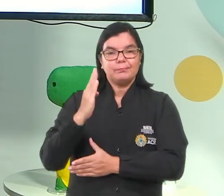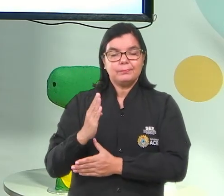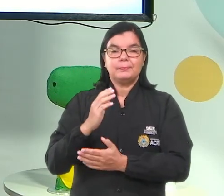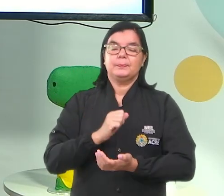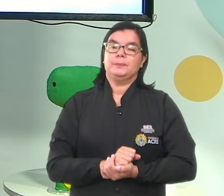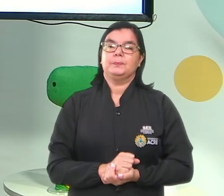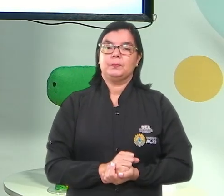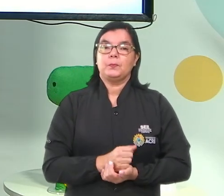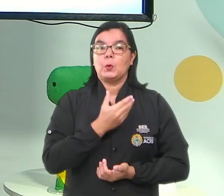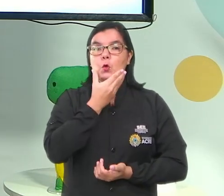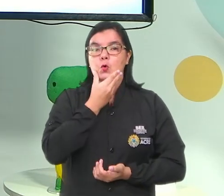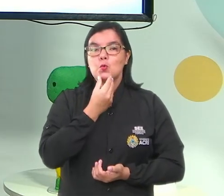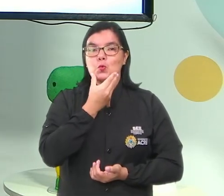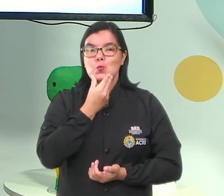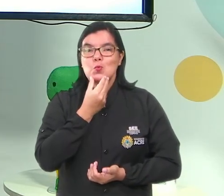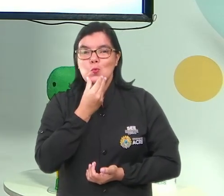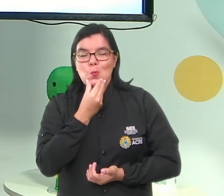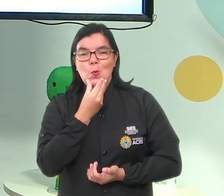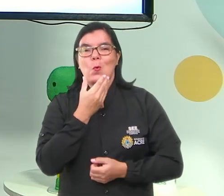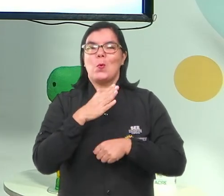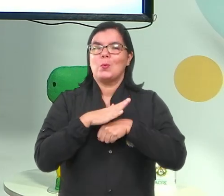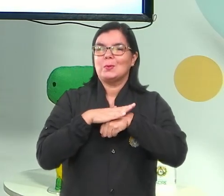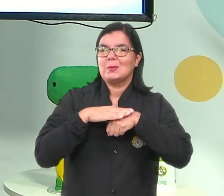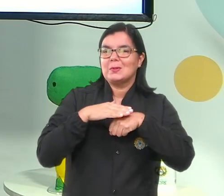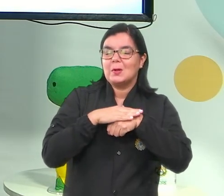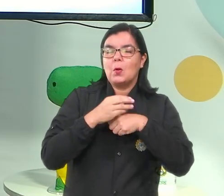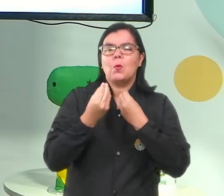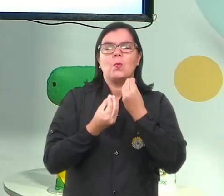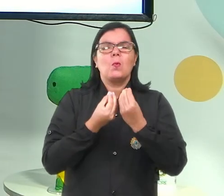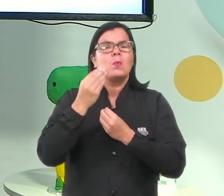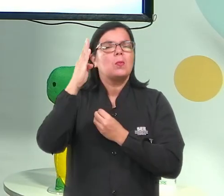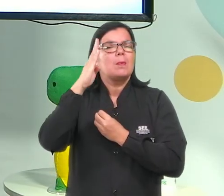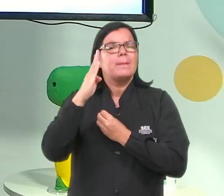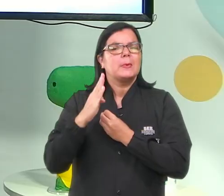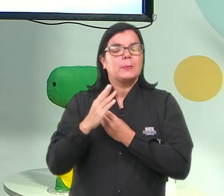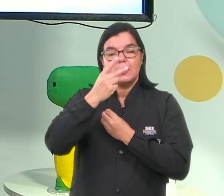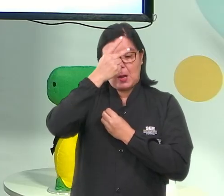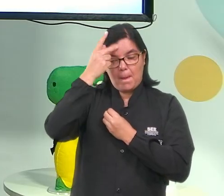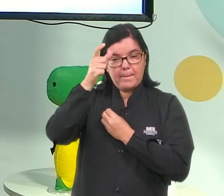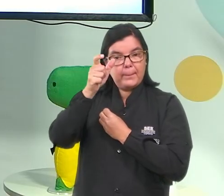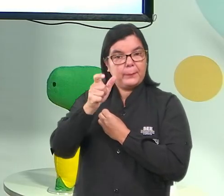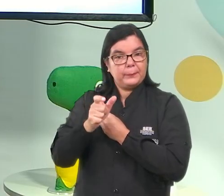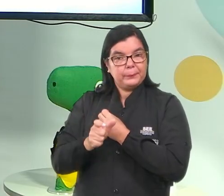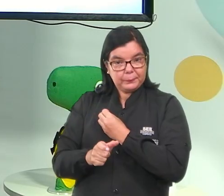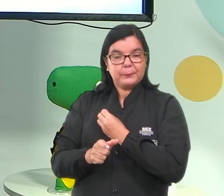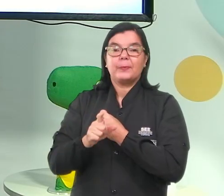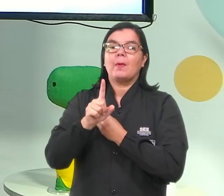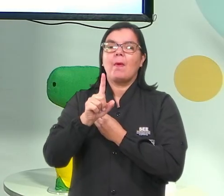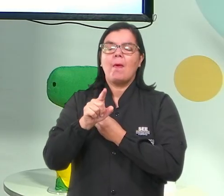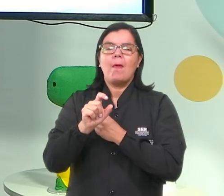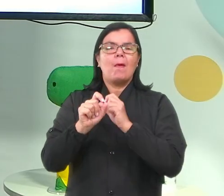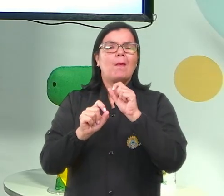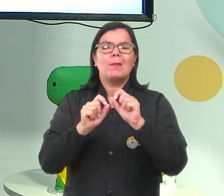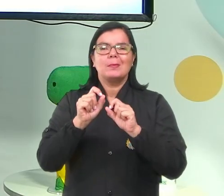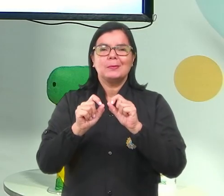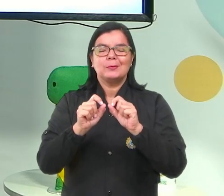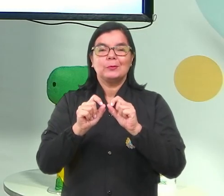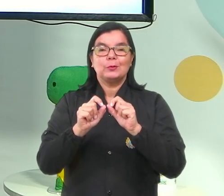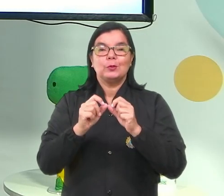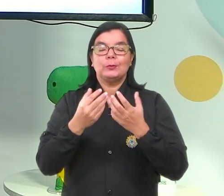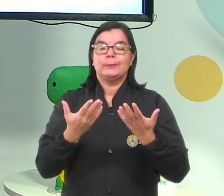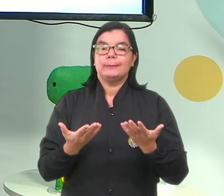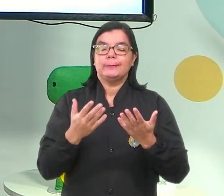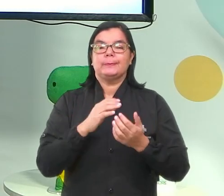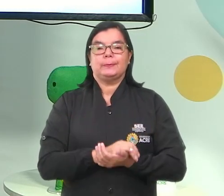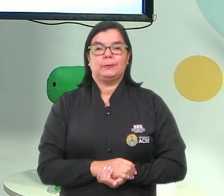questão do homem cordial. Como que o homem brasileiro, como que a pessoa brasileira, ela acaba lidando,